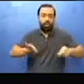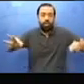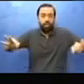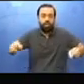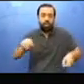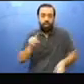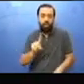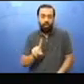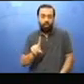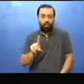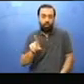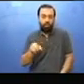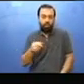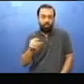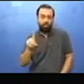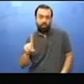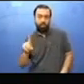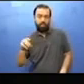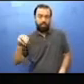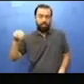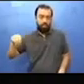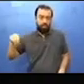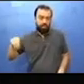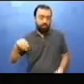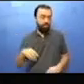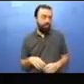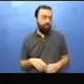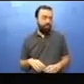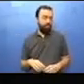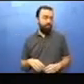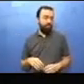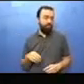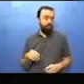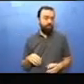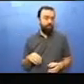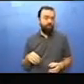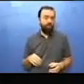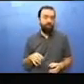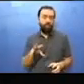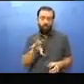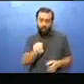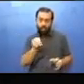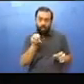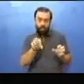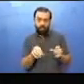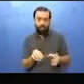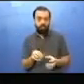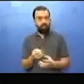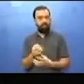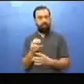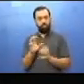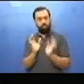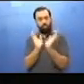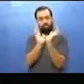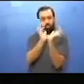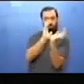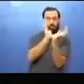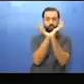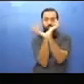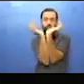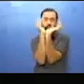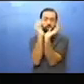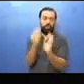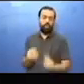pesa, em média, 86 quilos. E ela come esponjas, anêmonas e camarões.